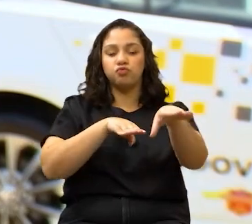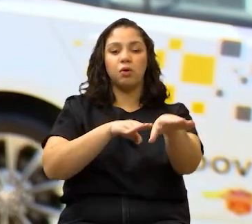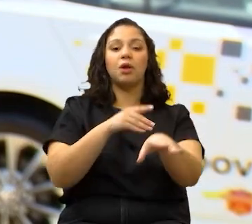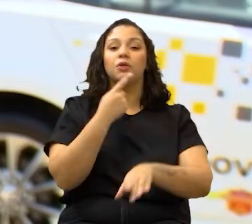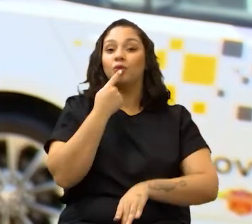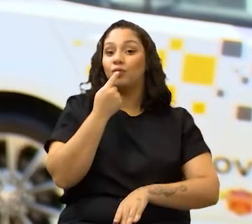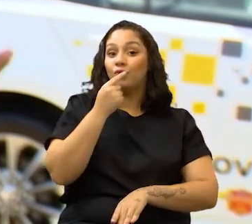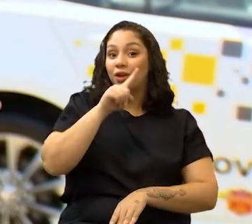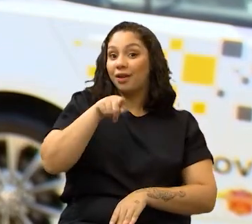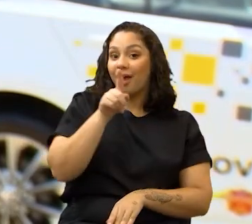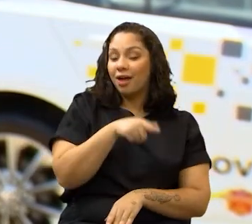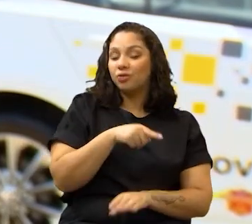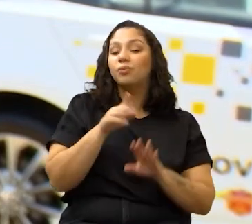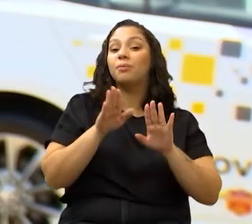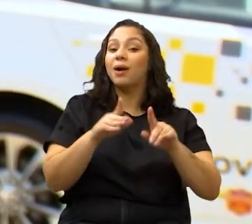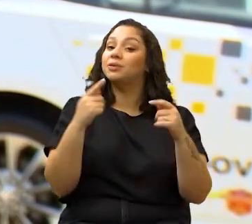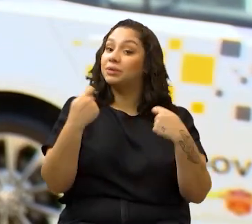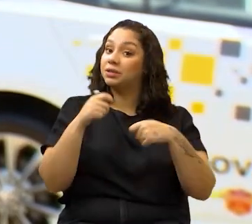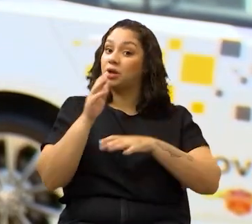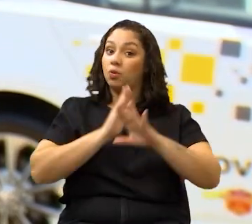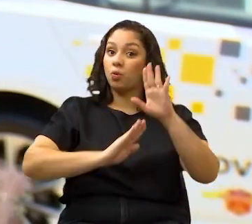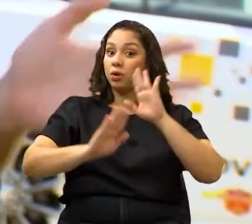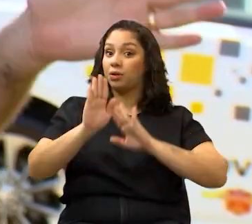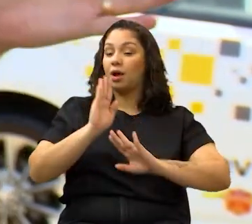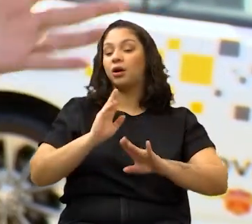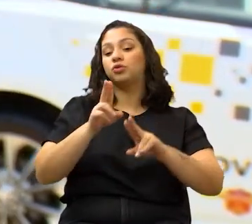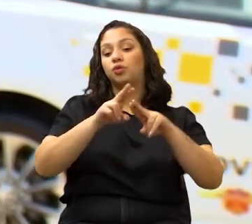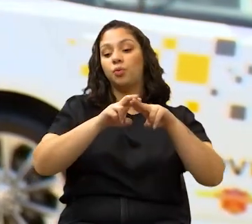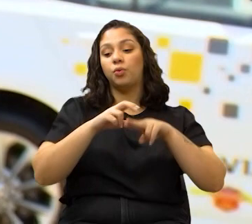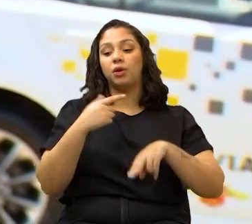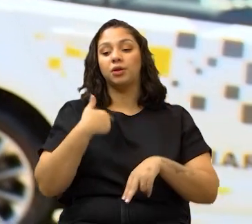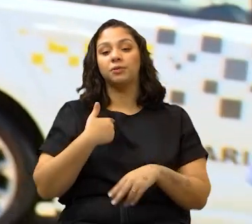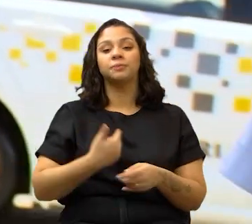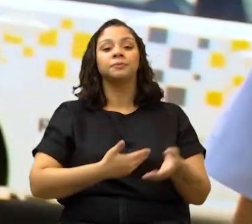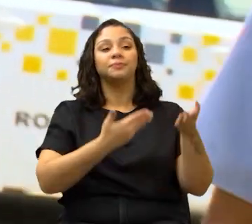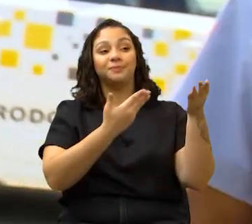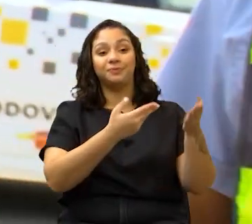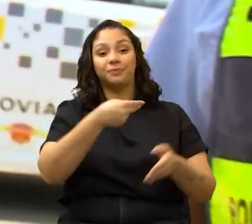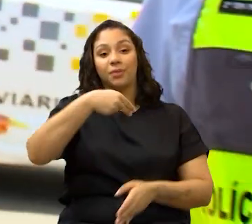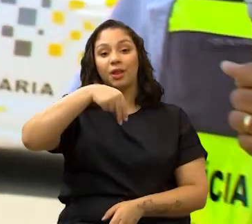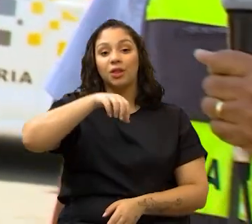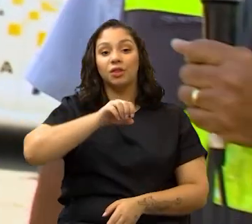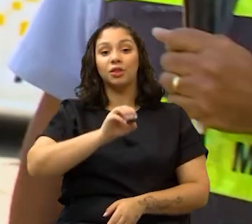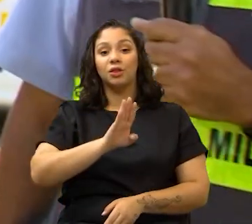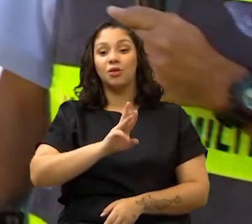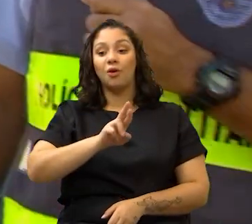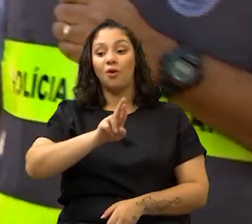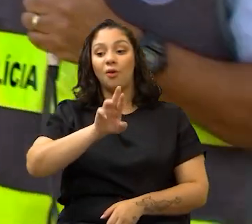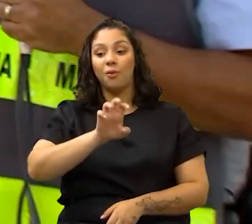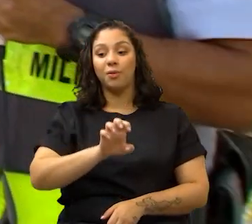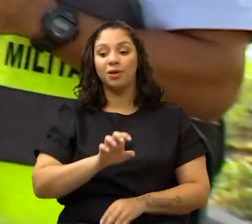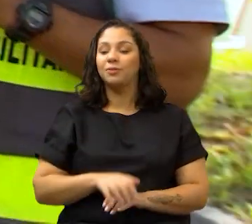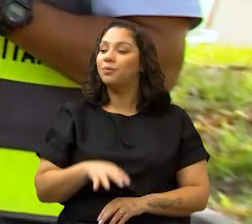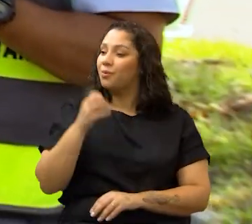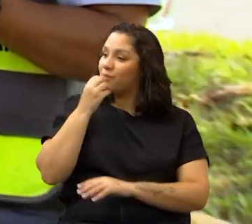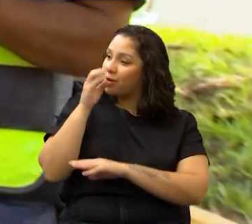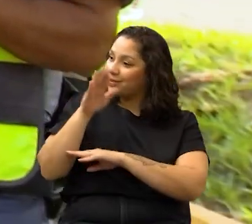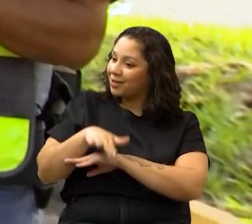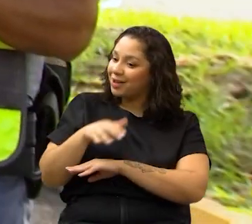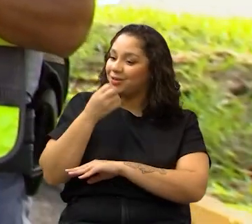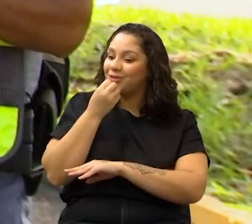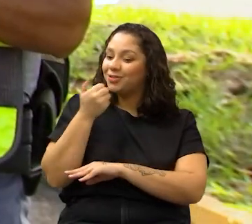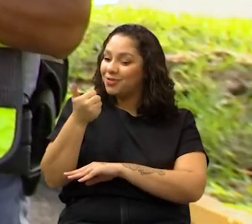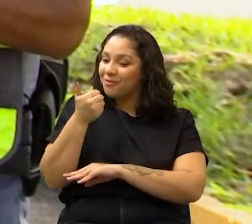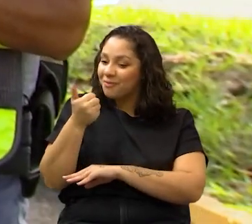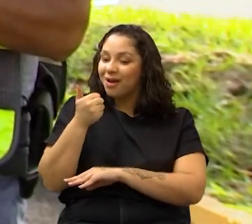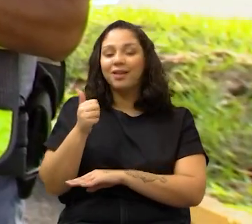o feriado. Mas é preciso, claro, ter alguns cuidados. Por isso estou aqui com o Tenente Nobre. Tudo bem? Boa tarde para o senhor. Boa tarde, tudo bem? A